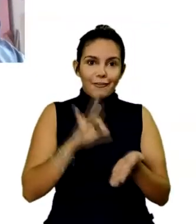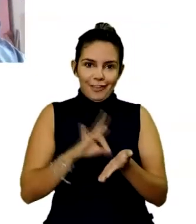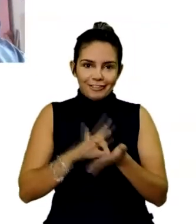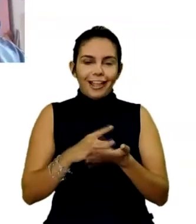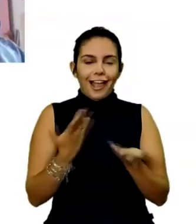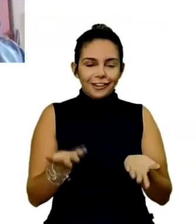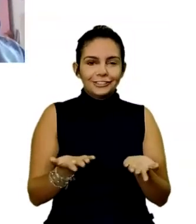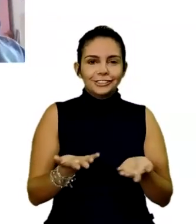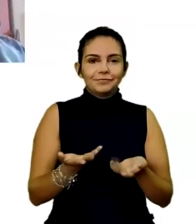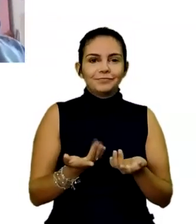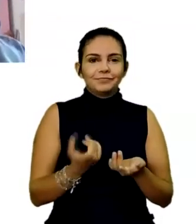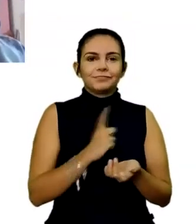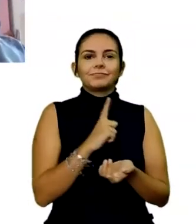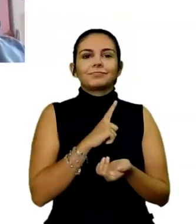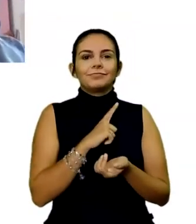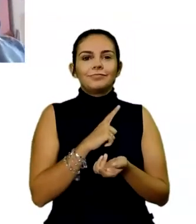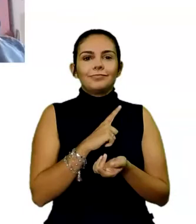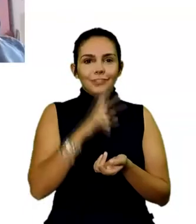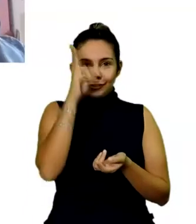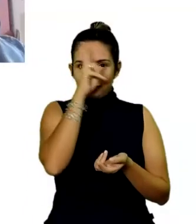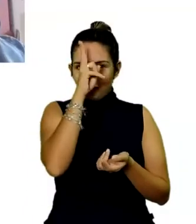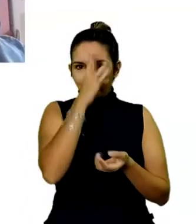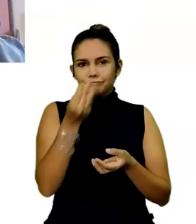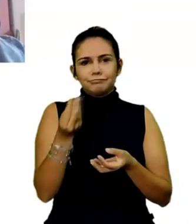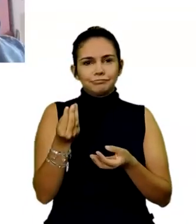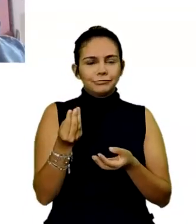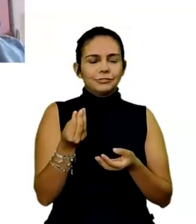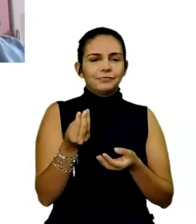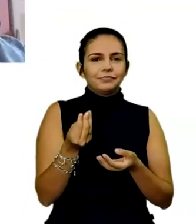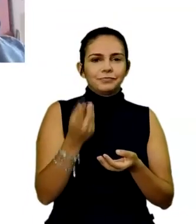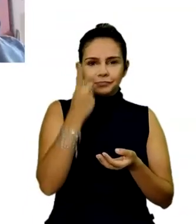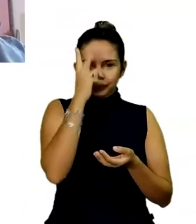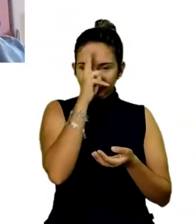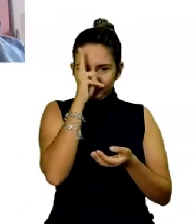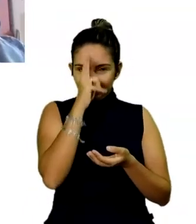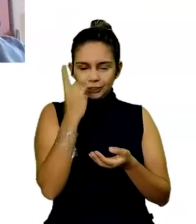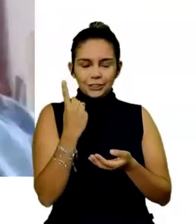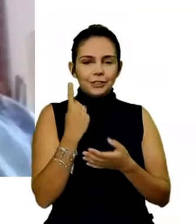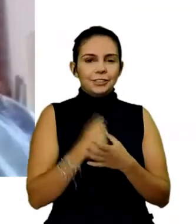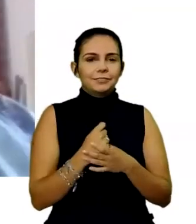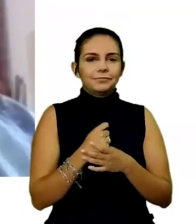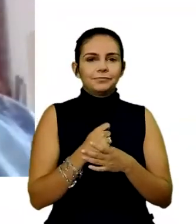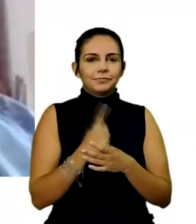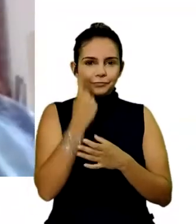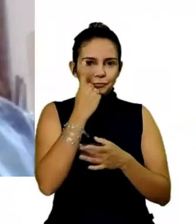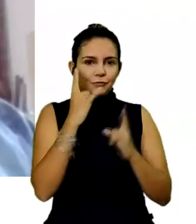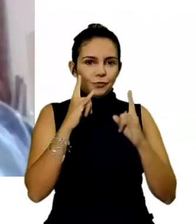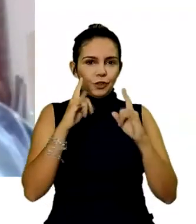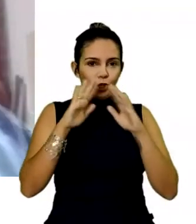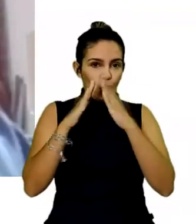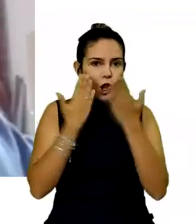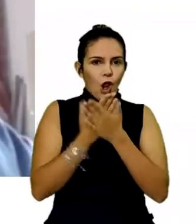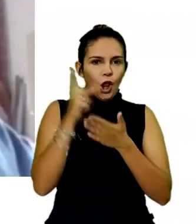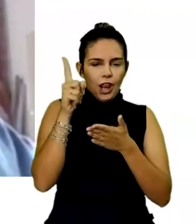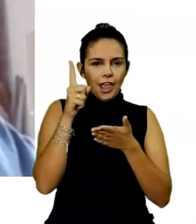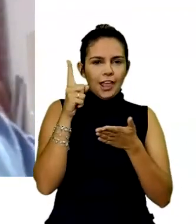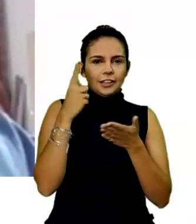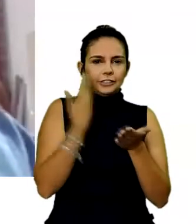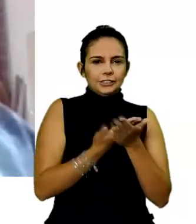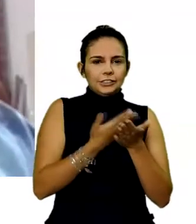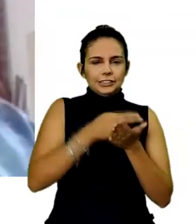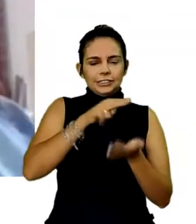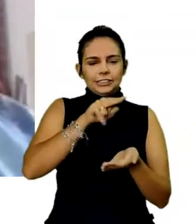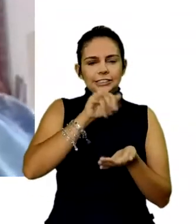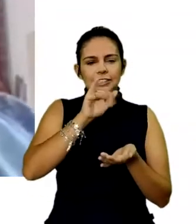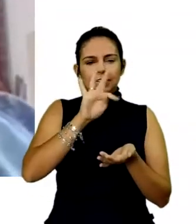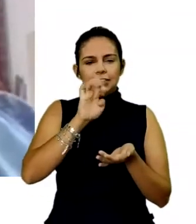tem várias histórias. Tem uma história aí num colégio em Niterói, no